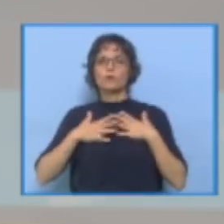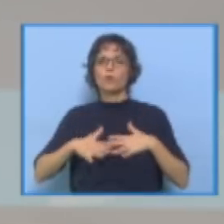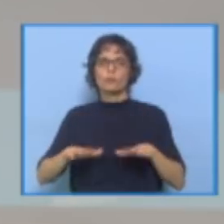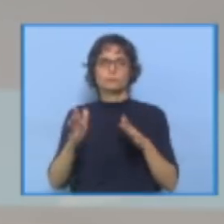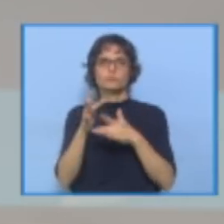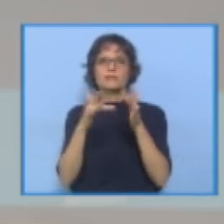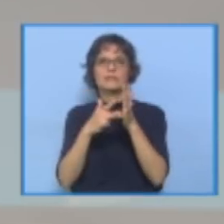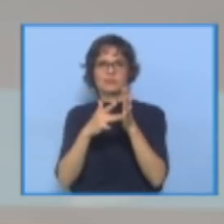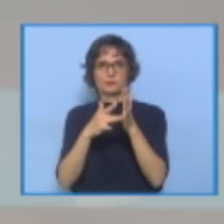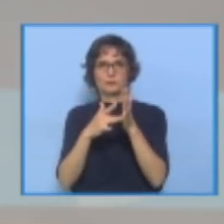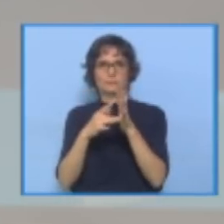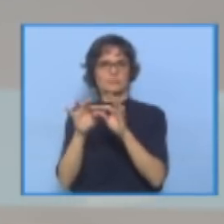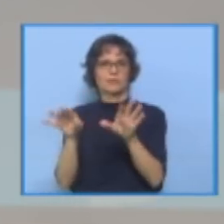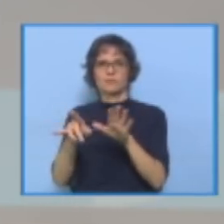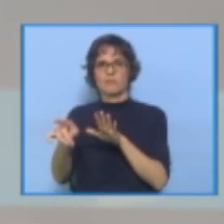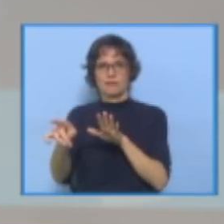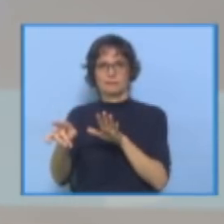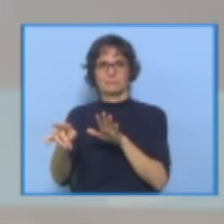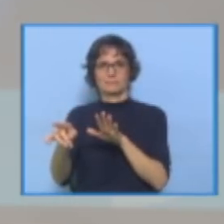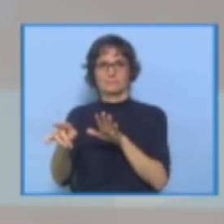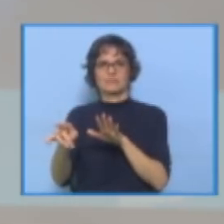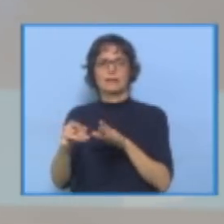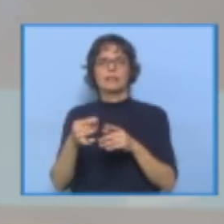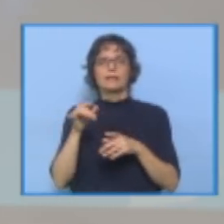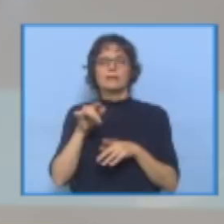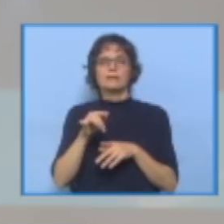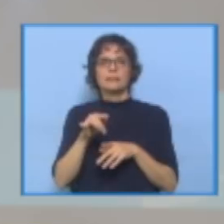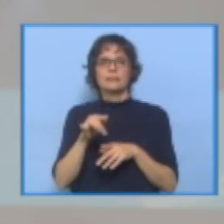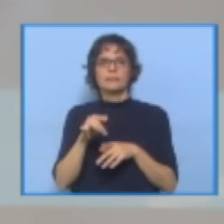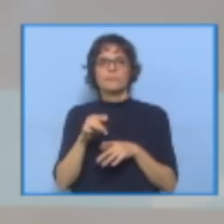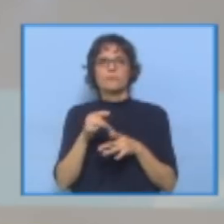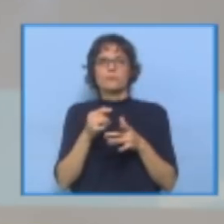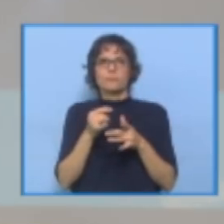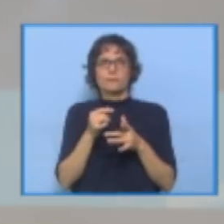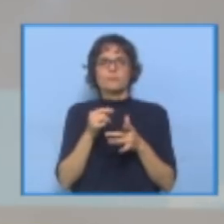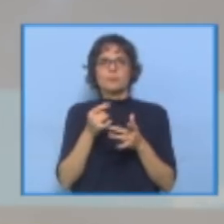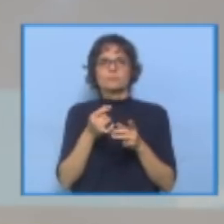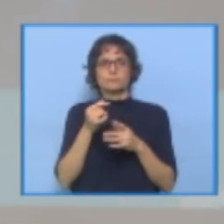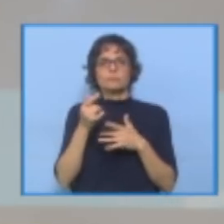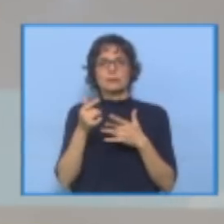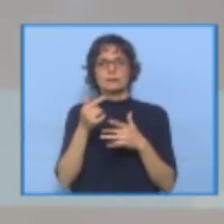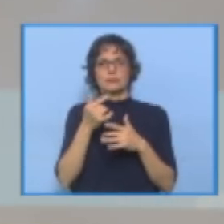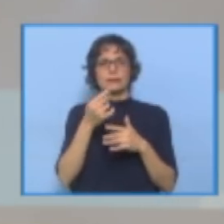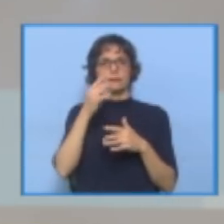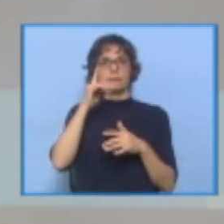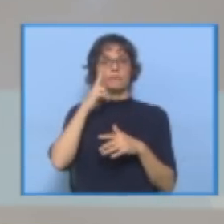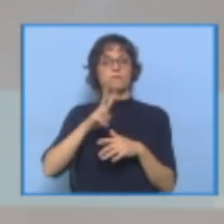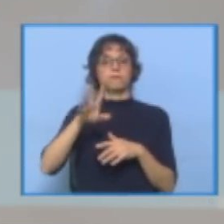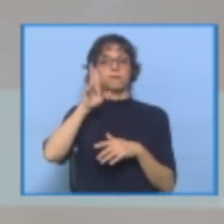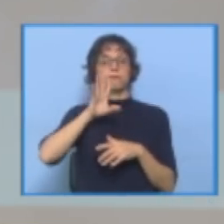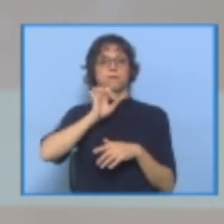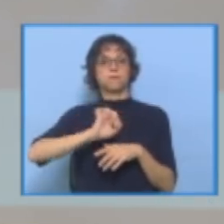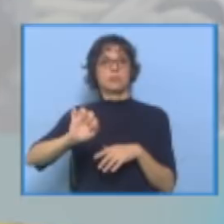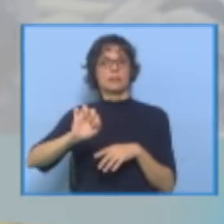portanto, é com esse pudor, não é, de perceber que há ali, que é o próprio Cristo ali presente, que ele trata a